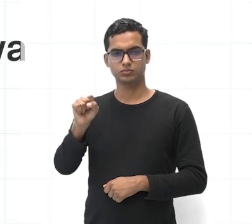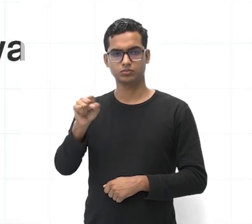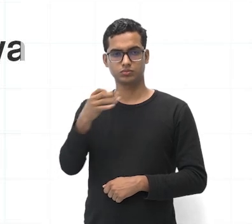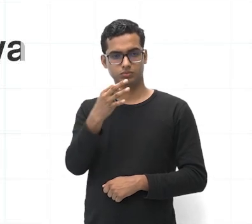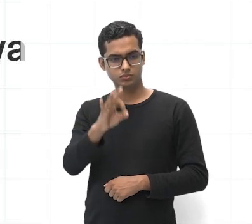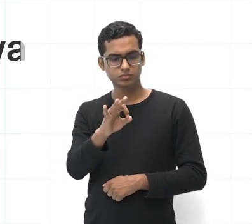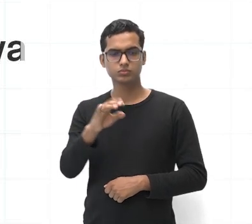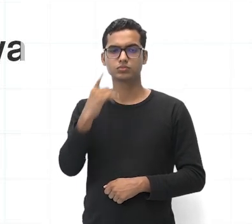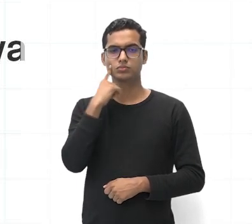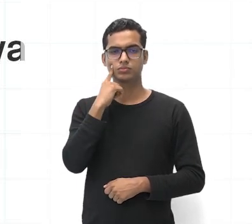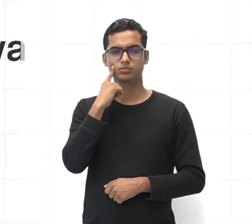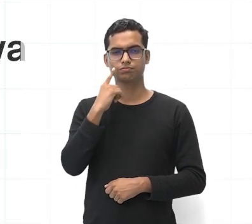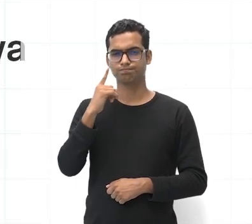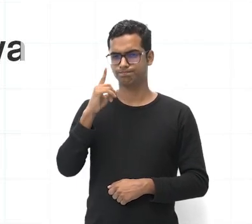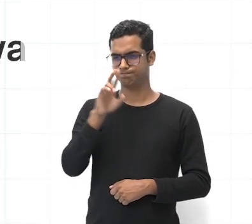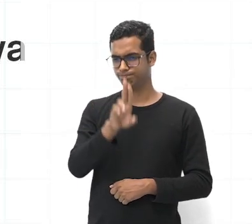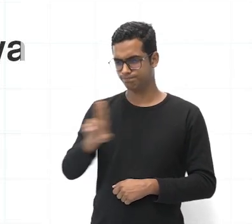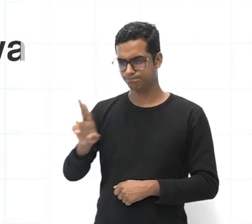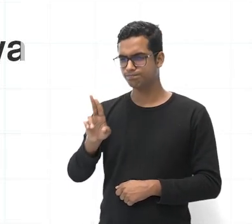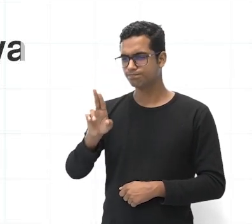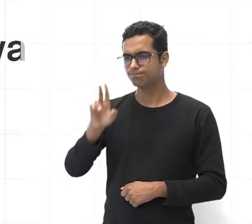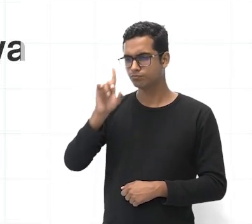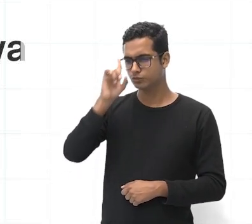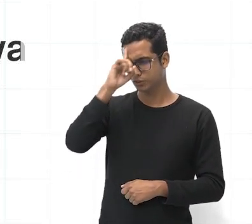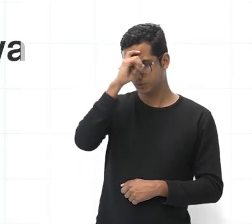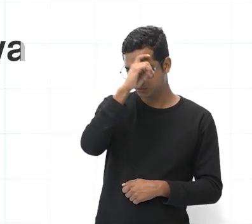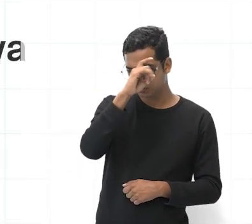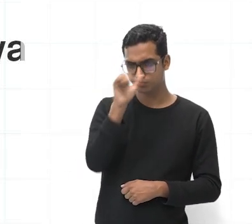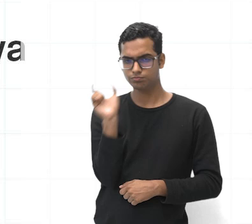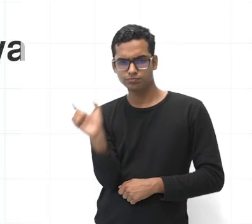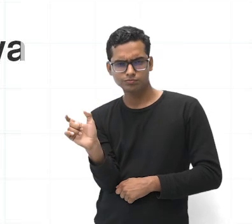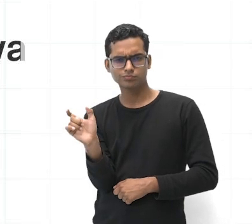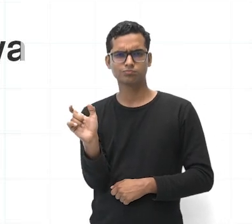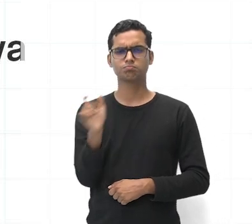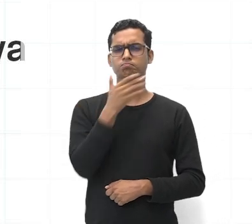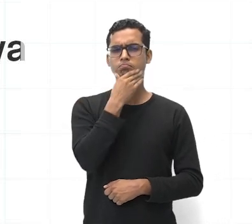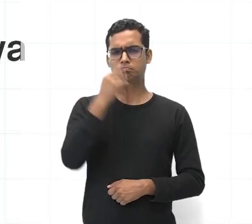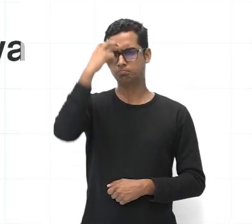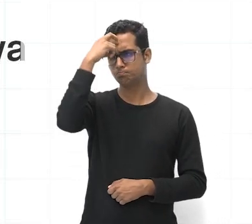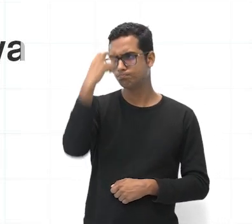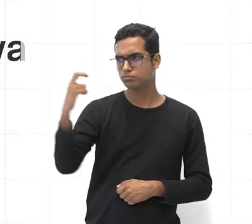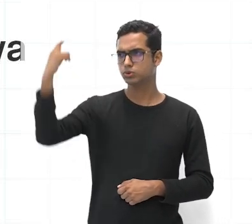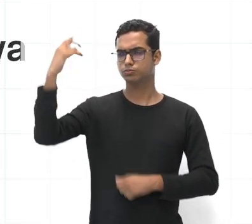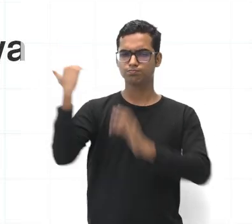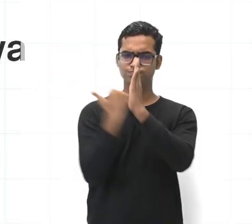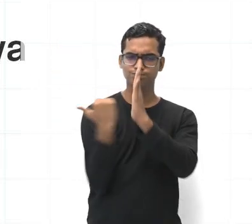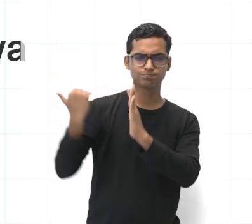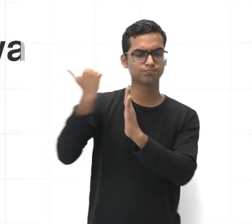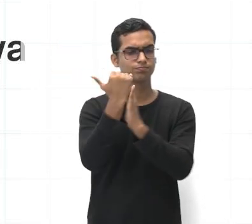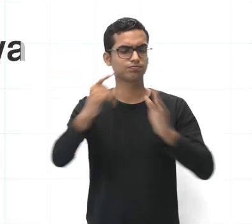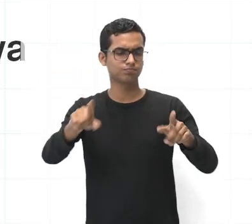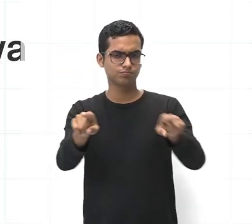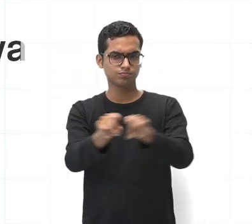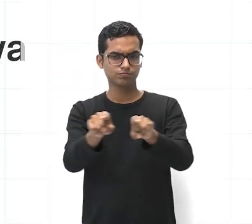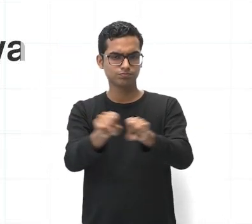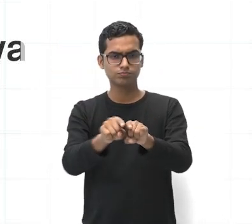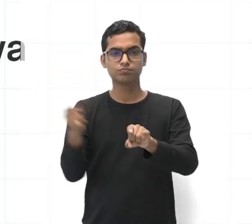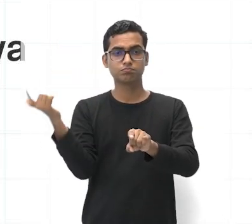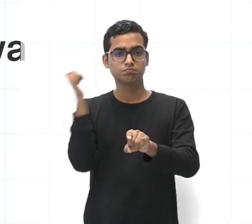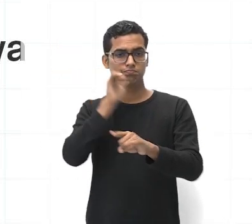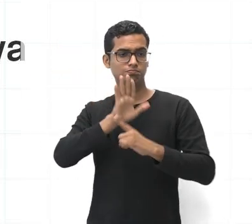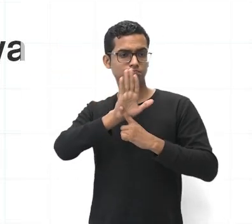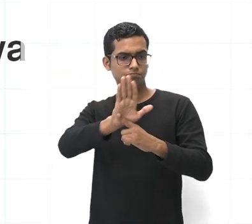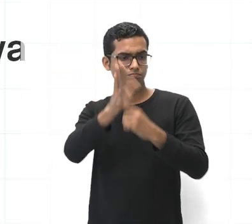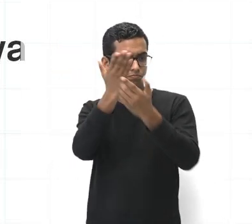Eratóstenes. Nome difícil, né? Mas pense num homem inteligente que